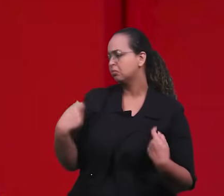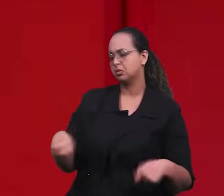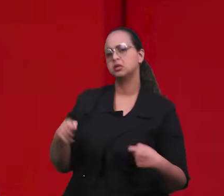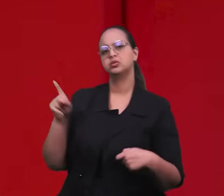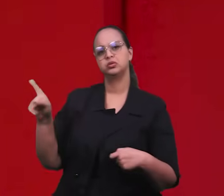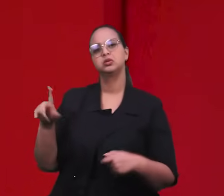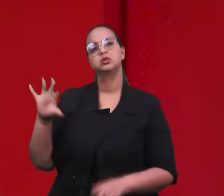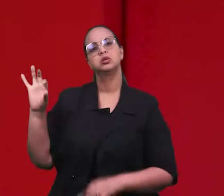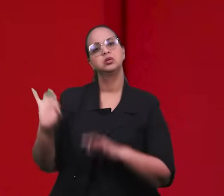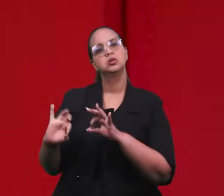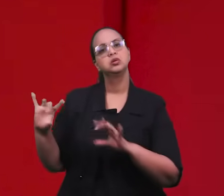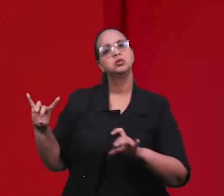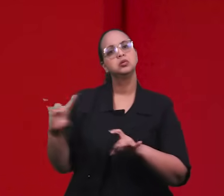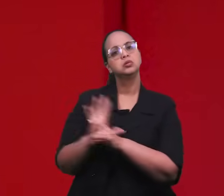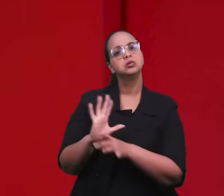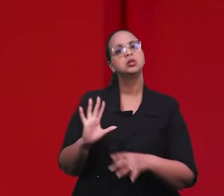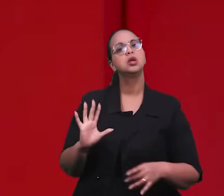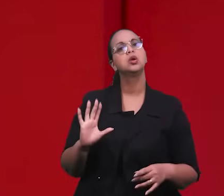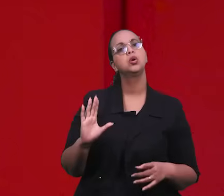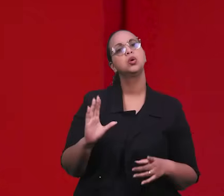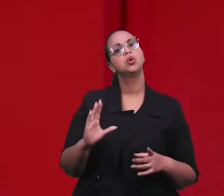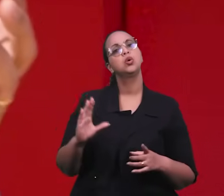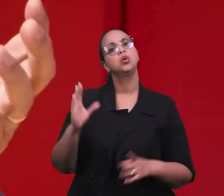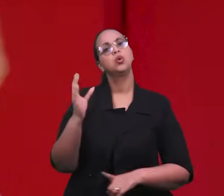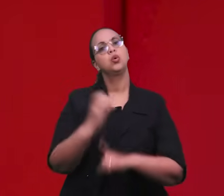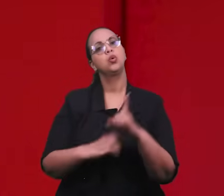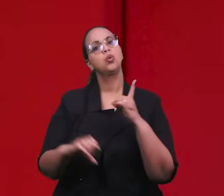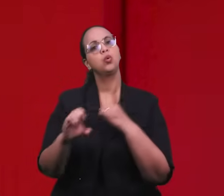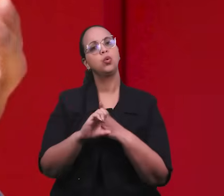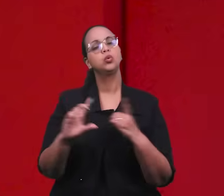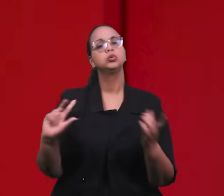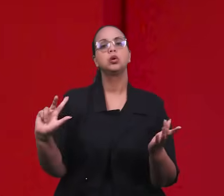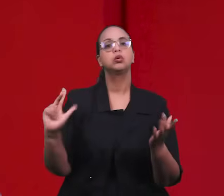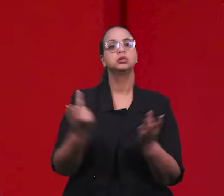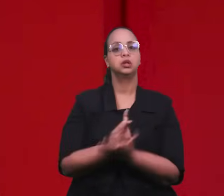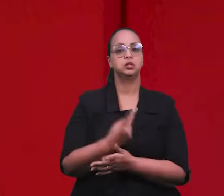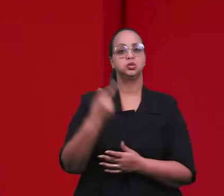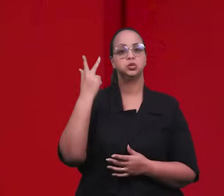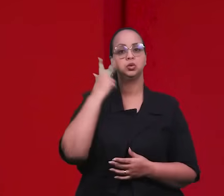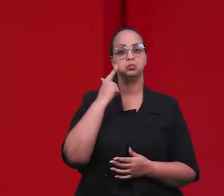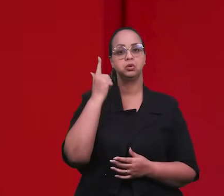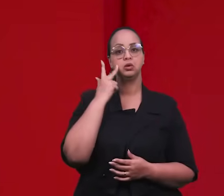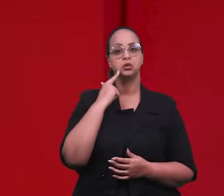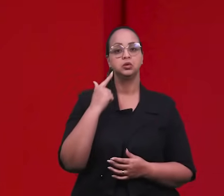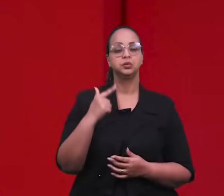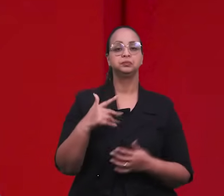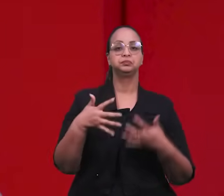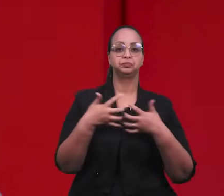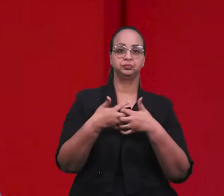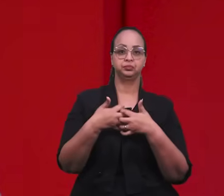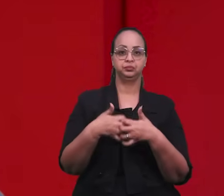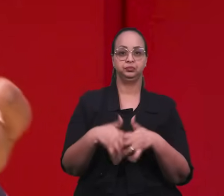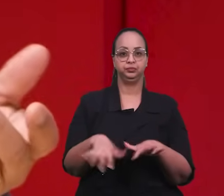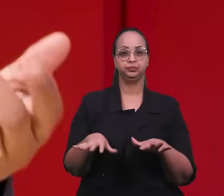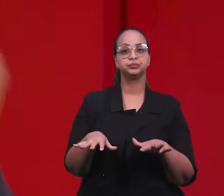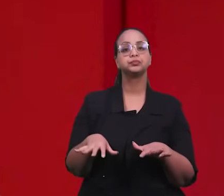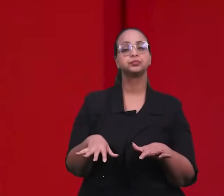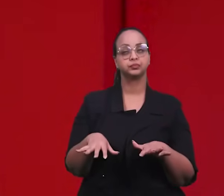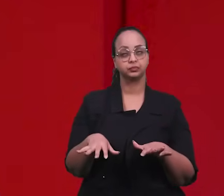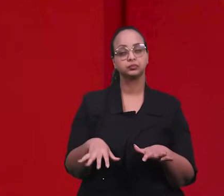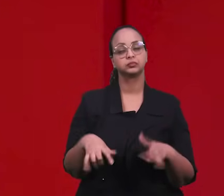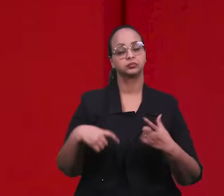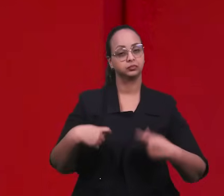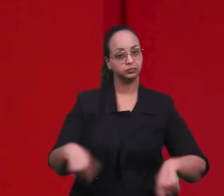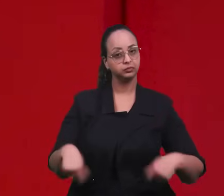proporcionam. Então, vários cultos nossos, né, os acontecimentos que se dão ali, né, o funcionamento dele, nós